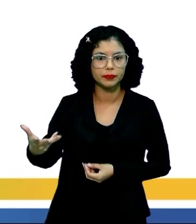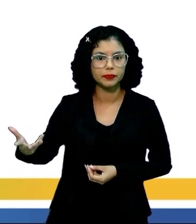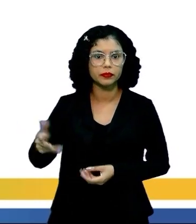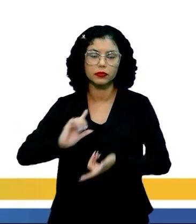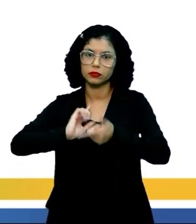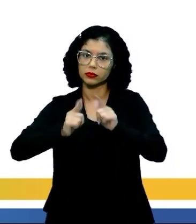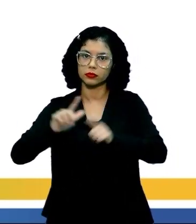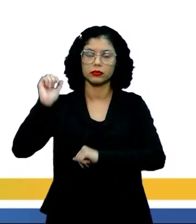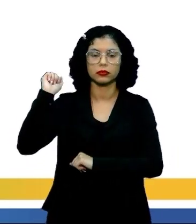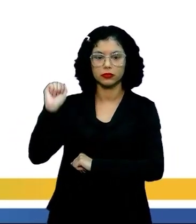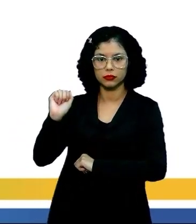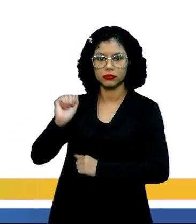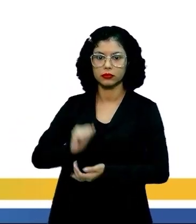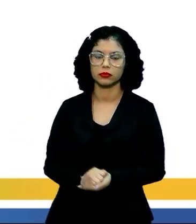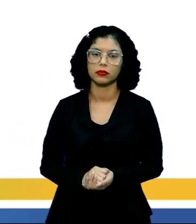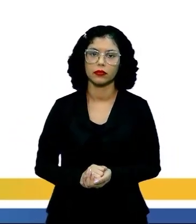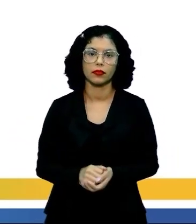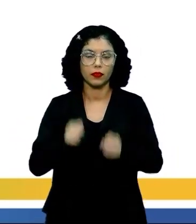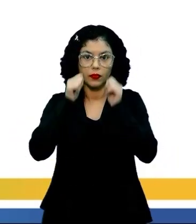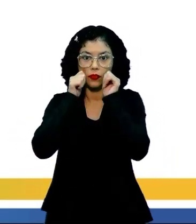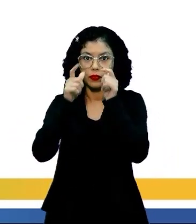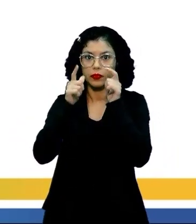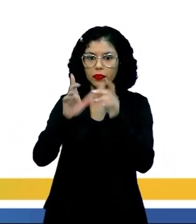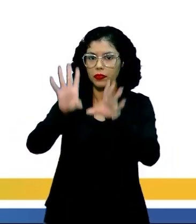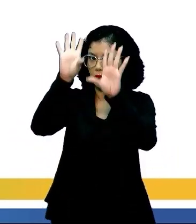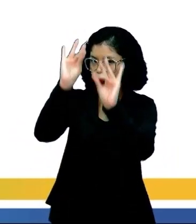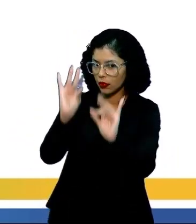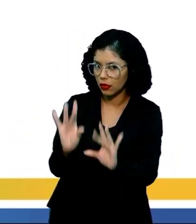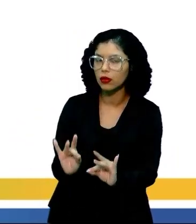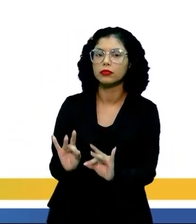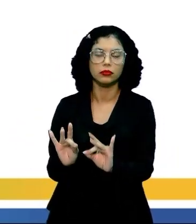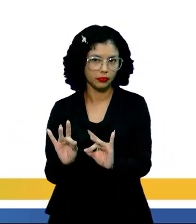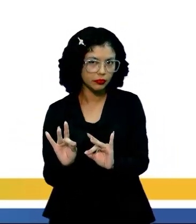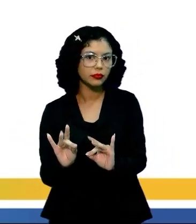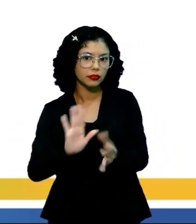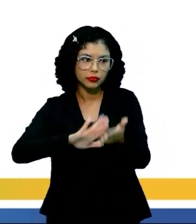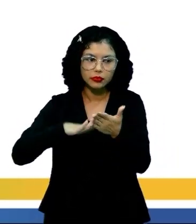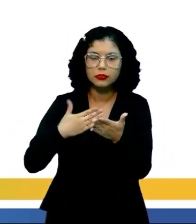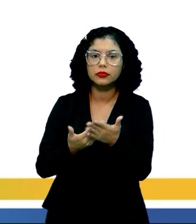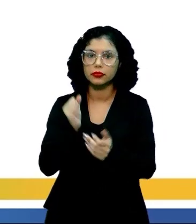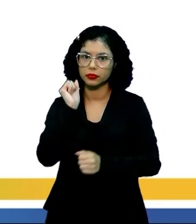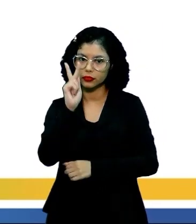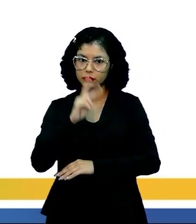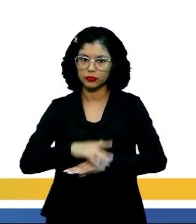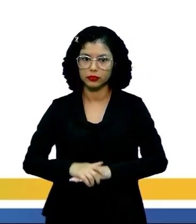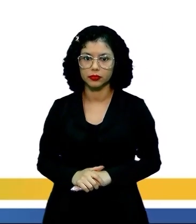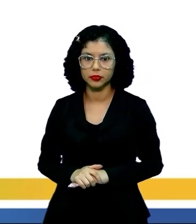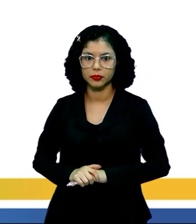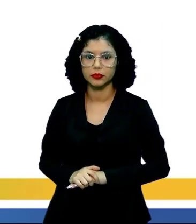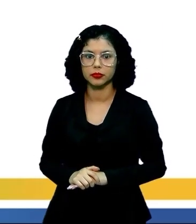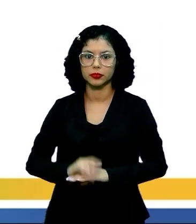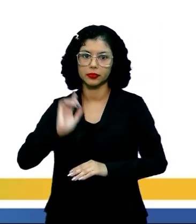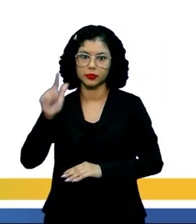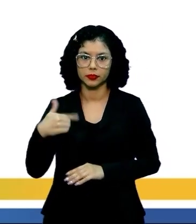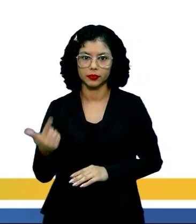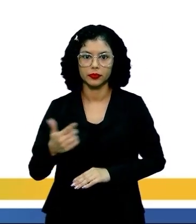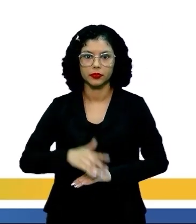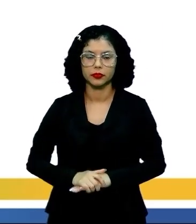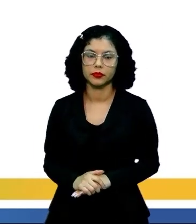o gabarito vai ser a letra A. Preste atenção nos detalhes aqui da interpretação. A